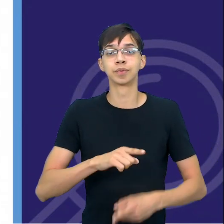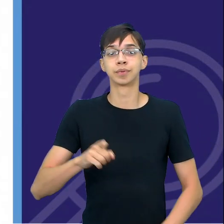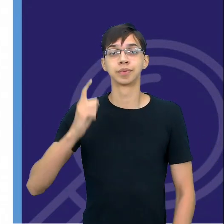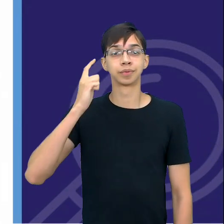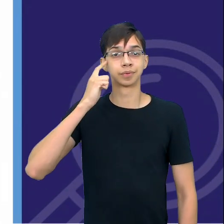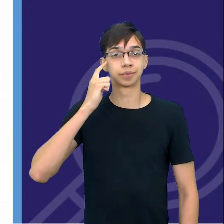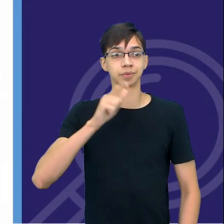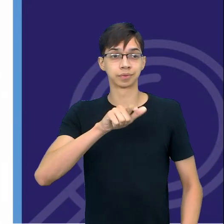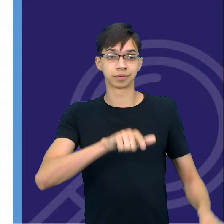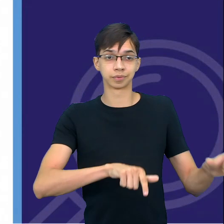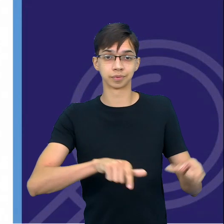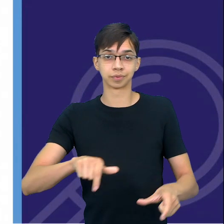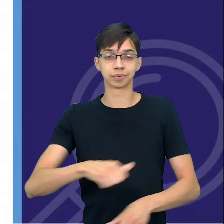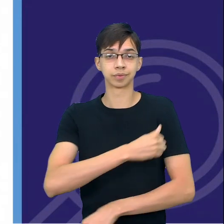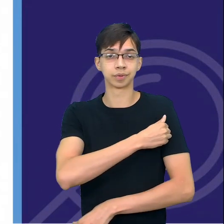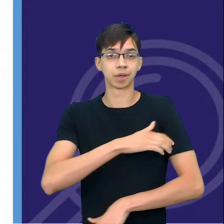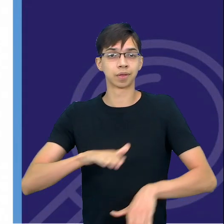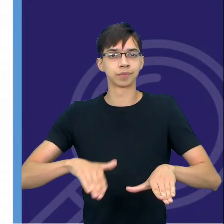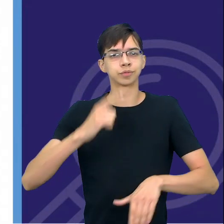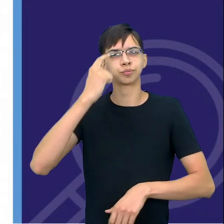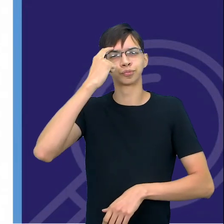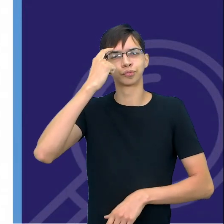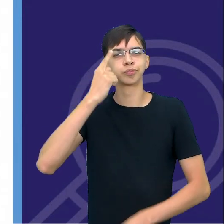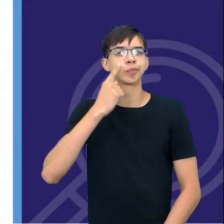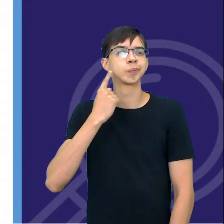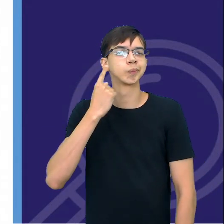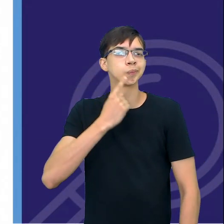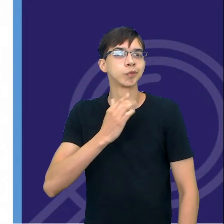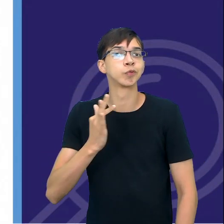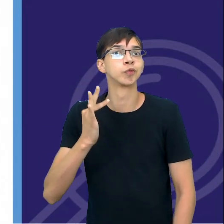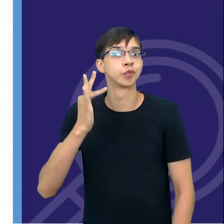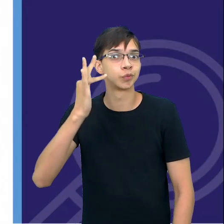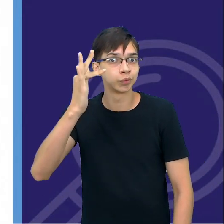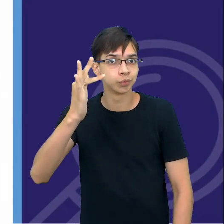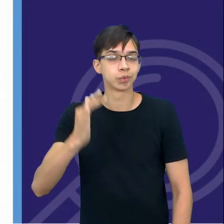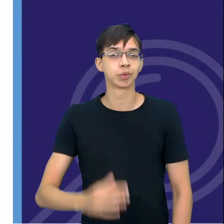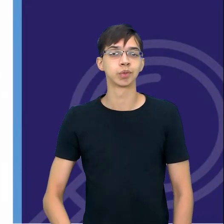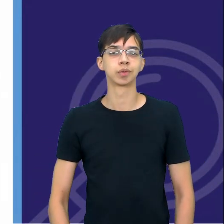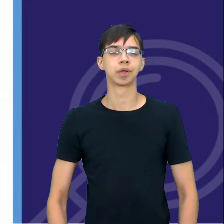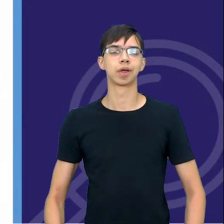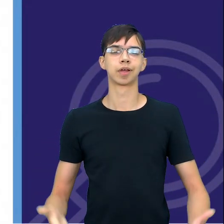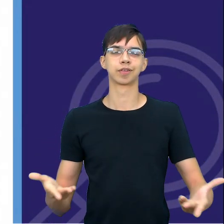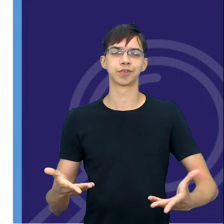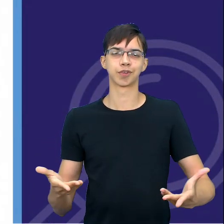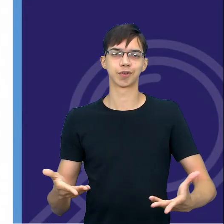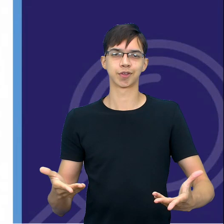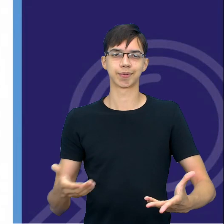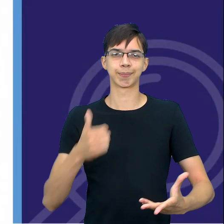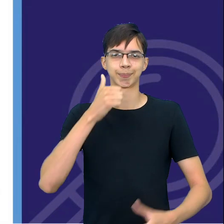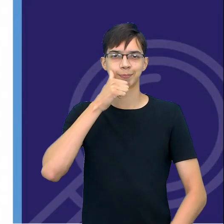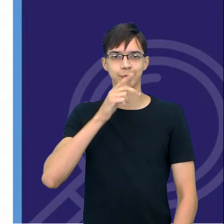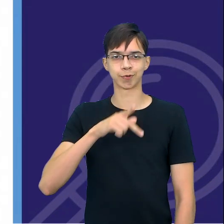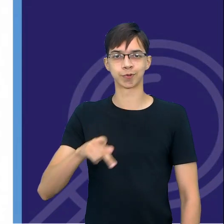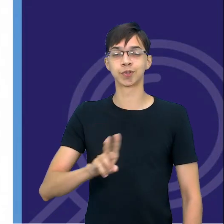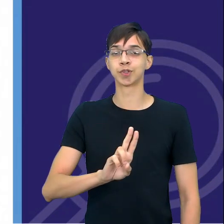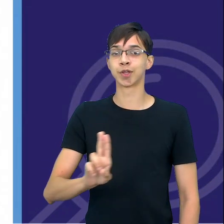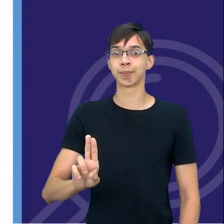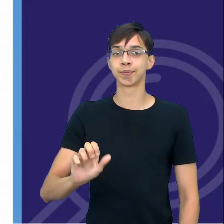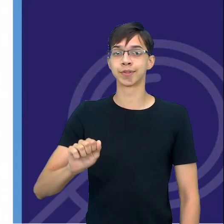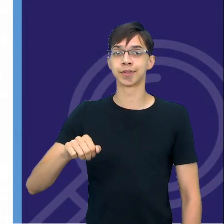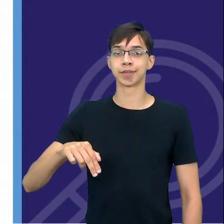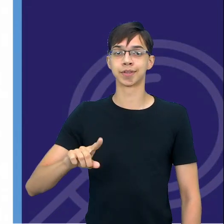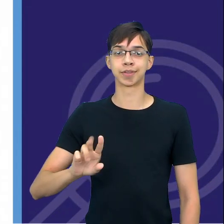estar pensando, né, em prestar o vestibular no futuro. E agora, né, eu passo a palavra para a professora Andréa para que ela também